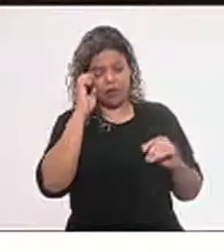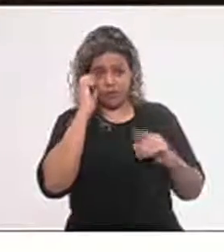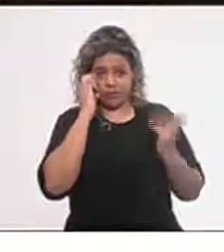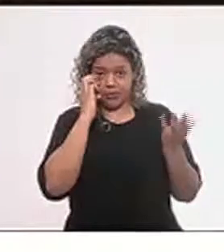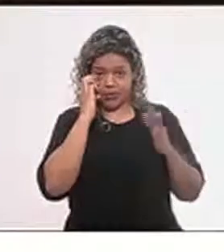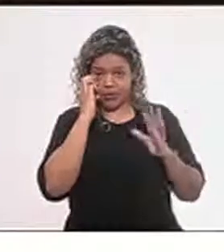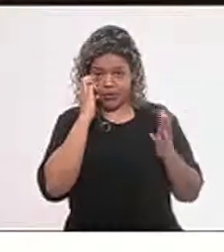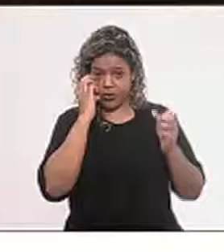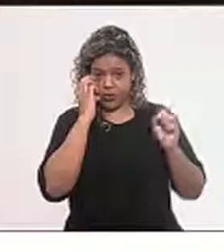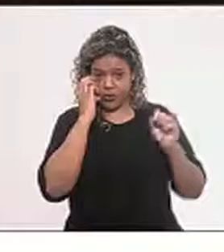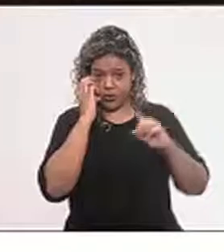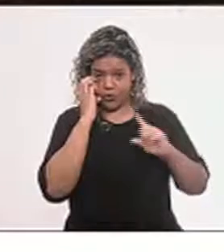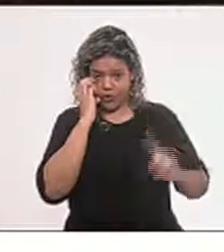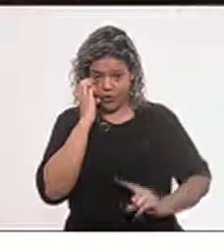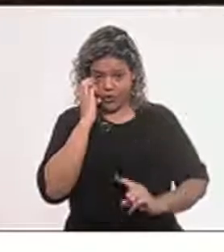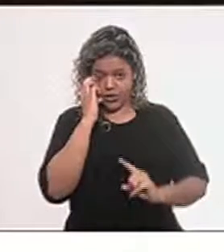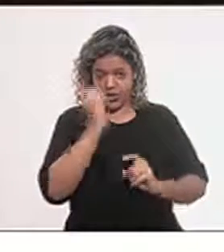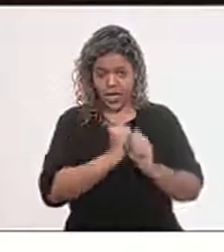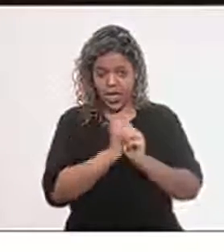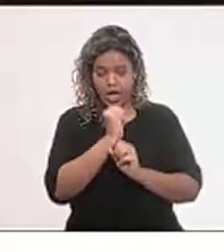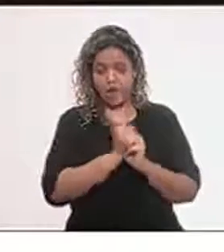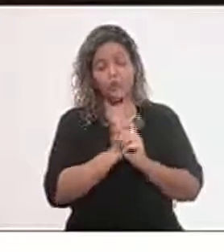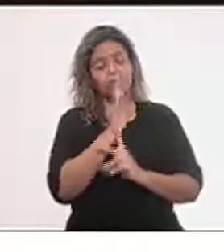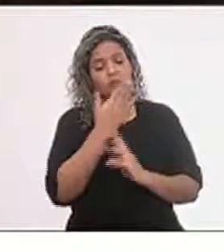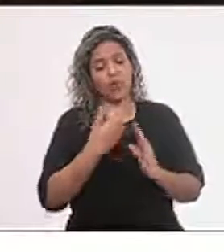menos 8 vezes ao ano,